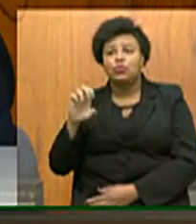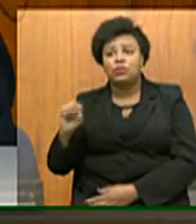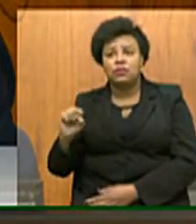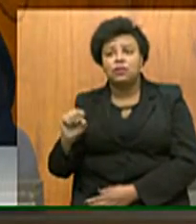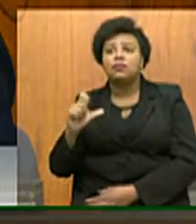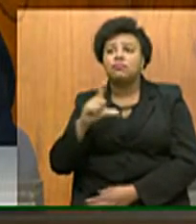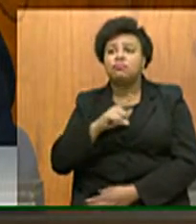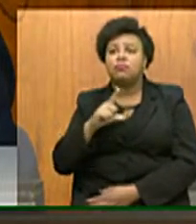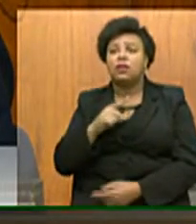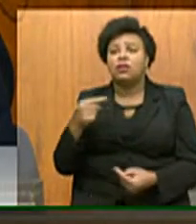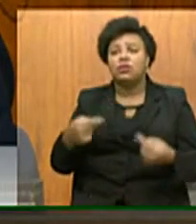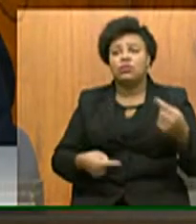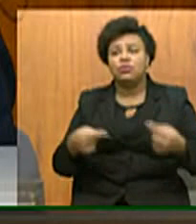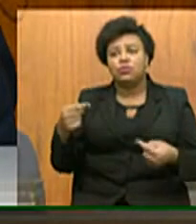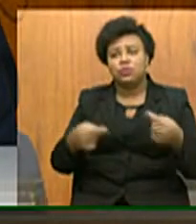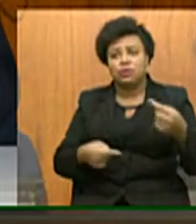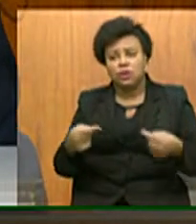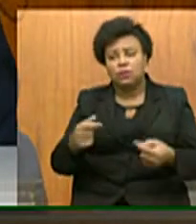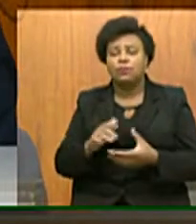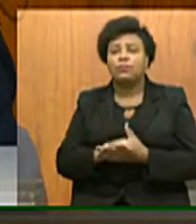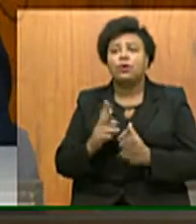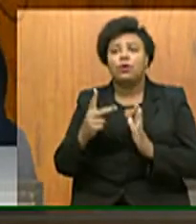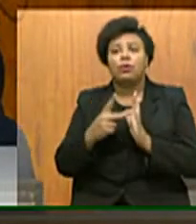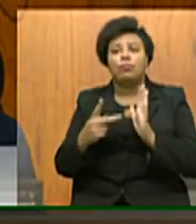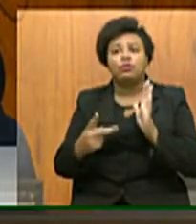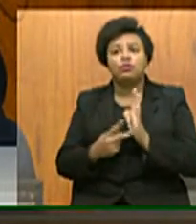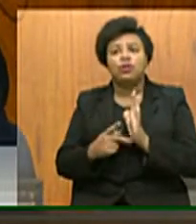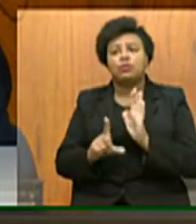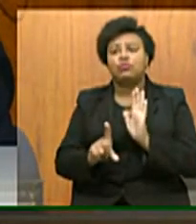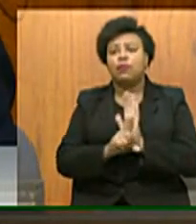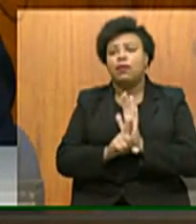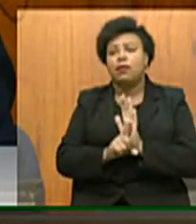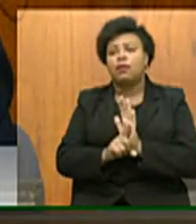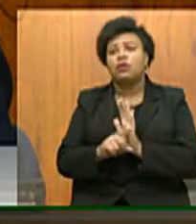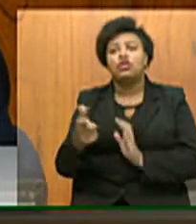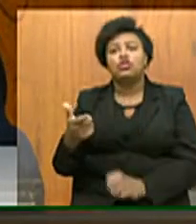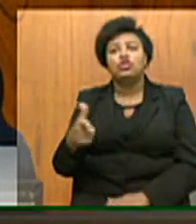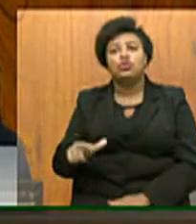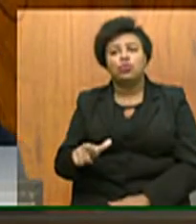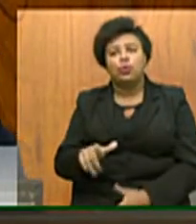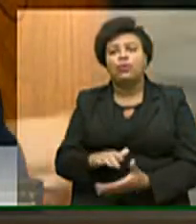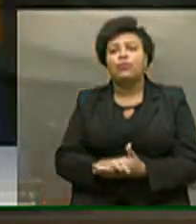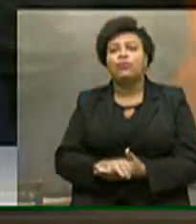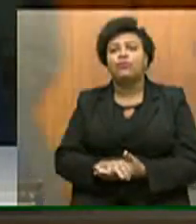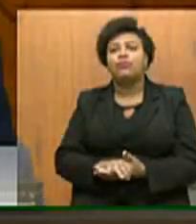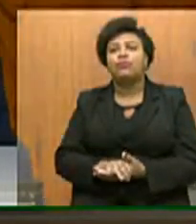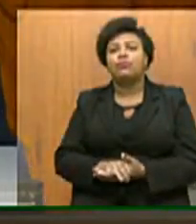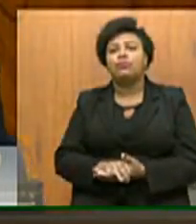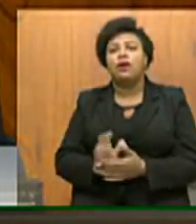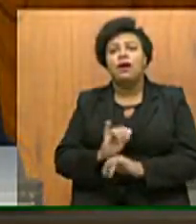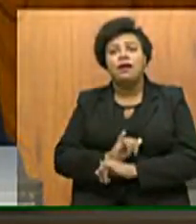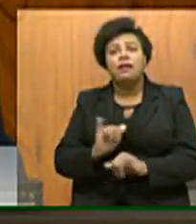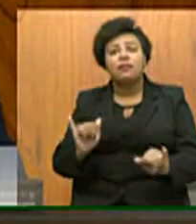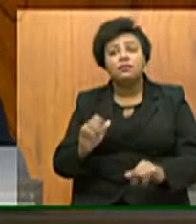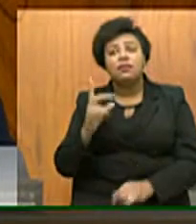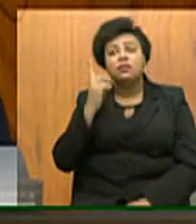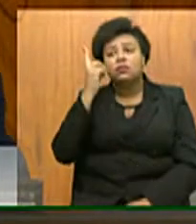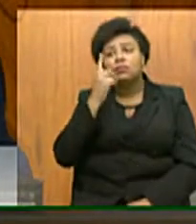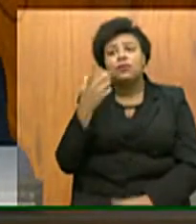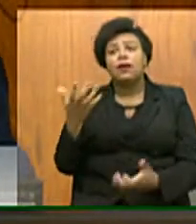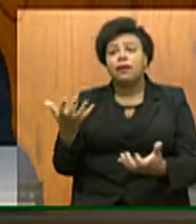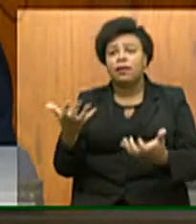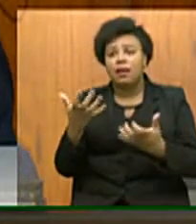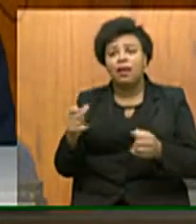Está em discussão o projeto. Mais uma vez, eu informo aos deputados que